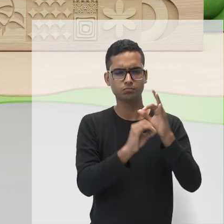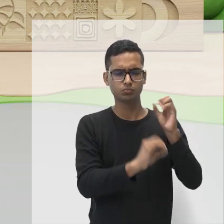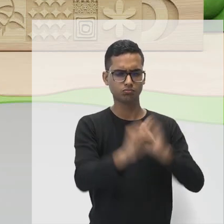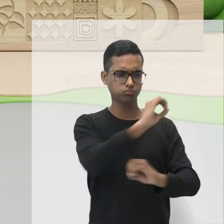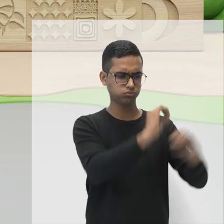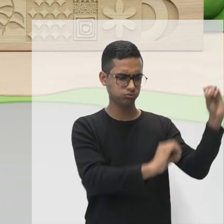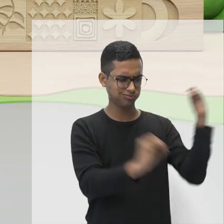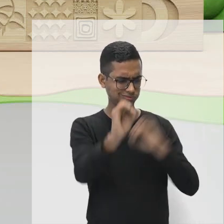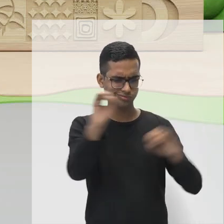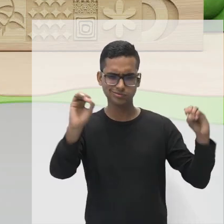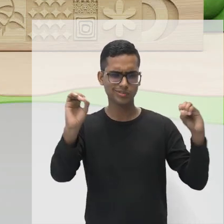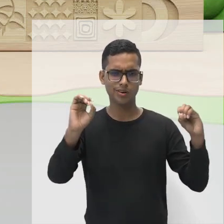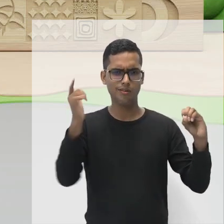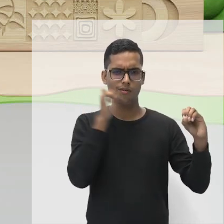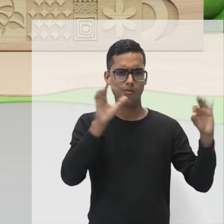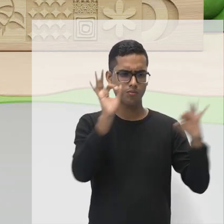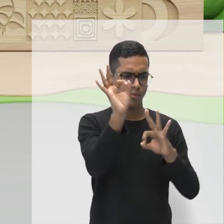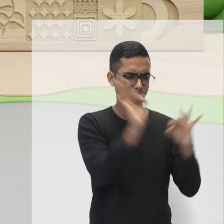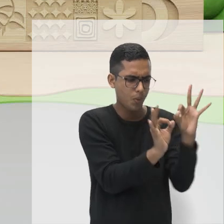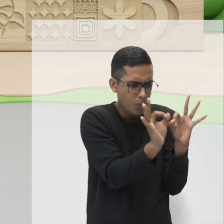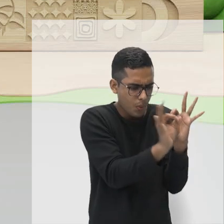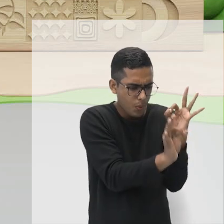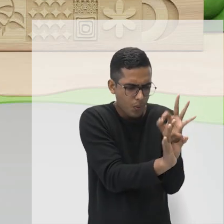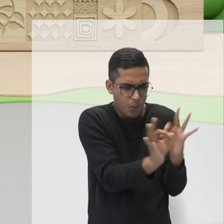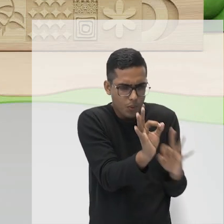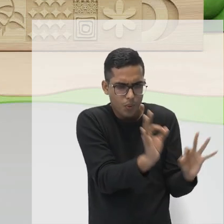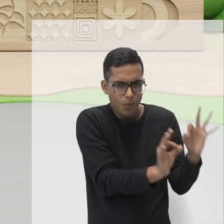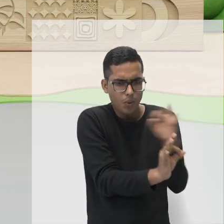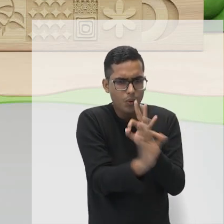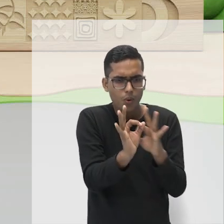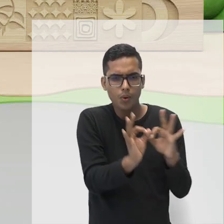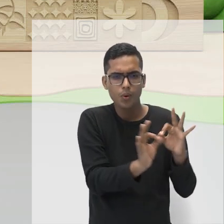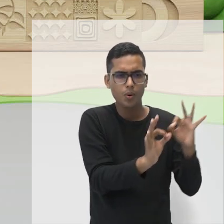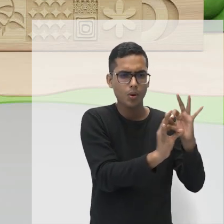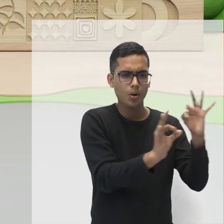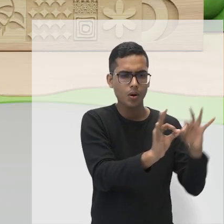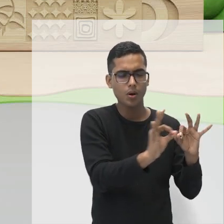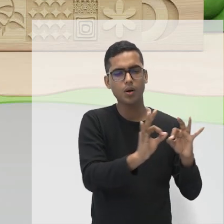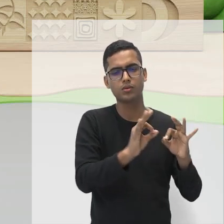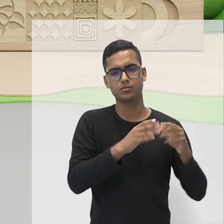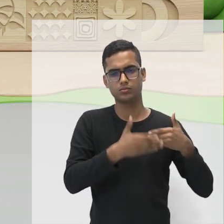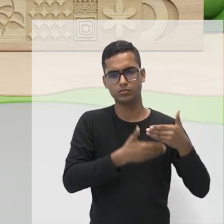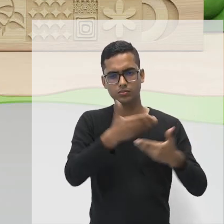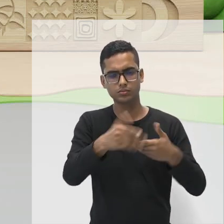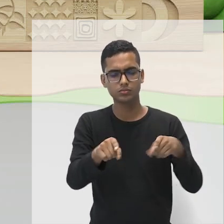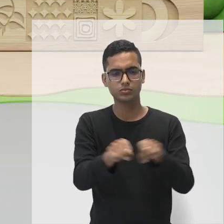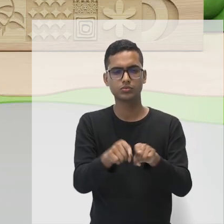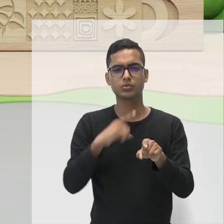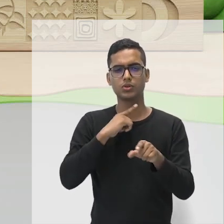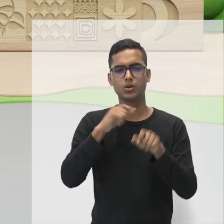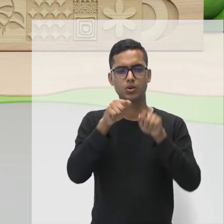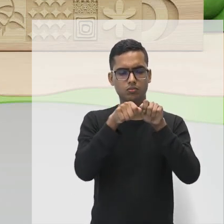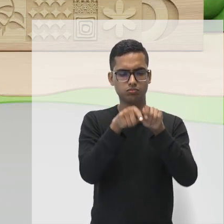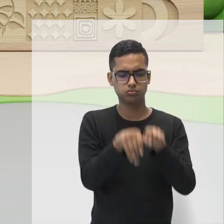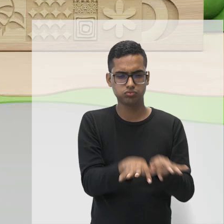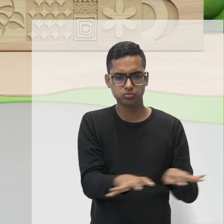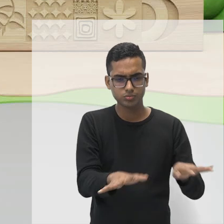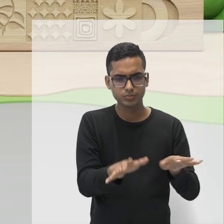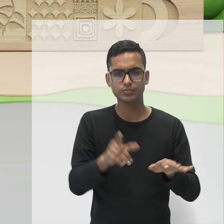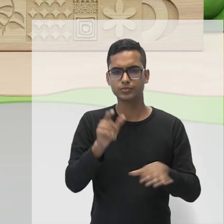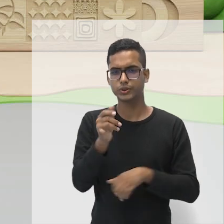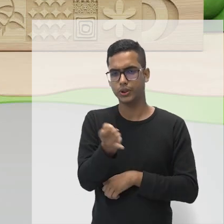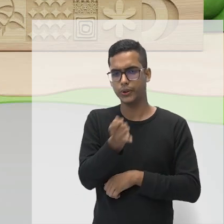se aproximando pouco a pouco, essa aproximação as deixa na forma líquida. Um